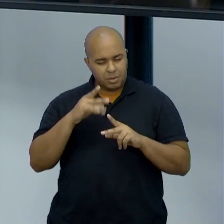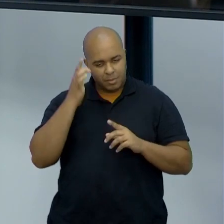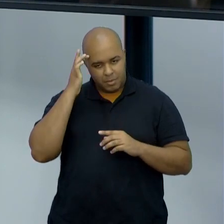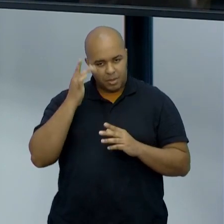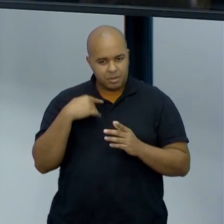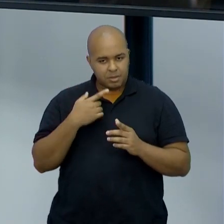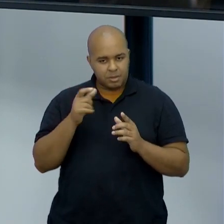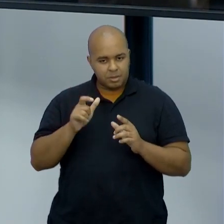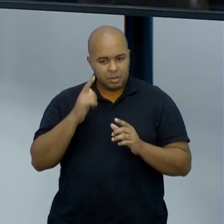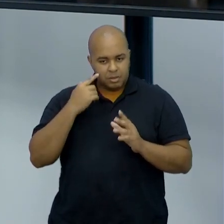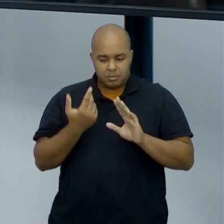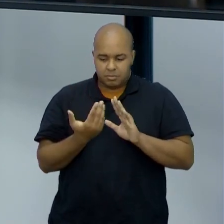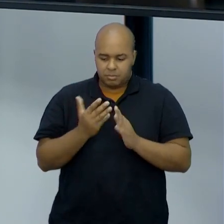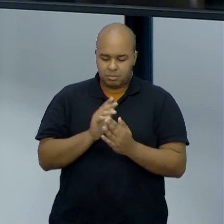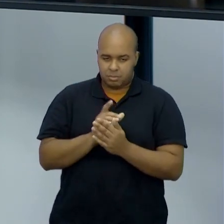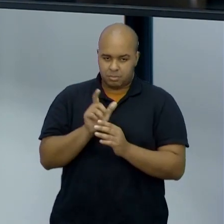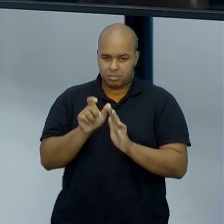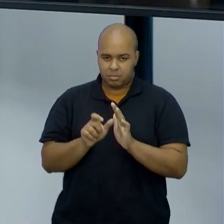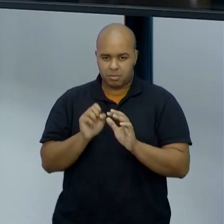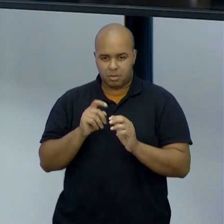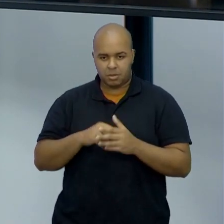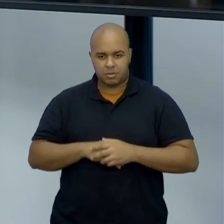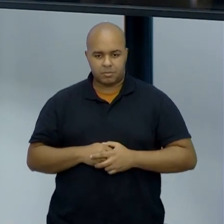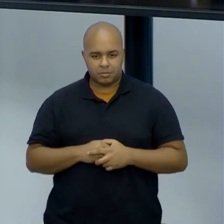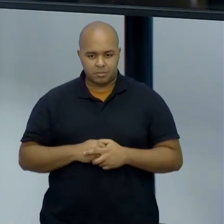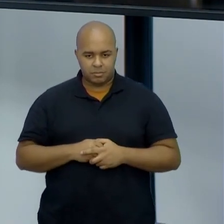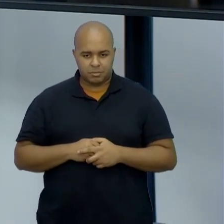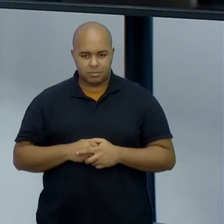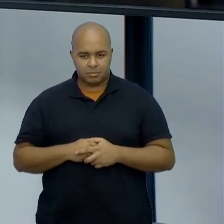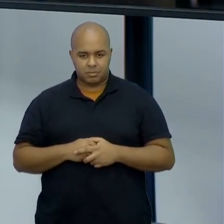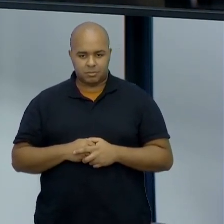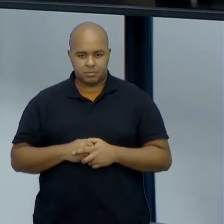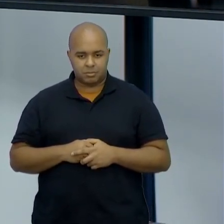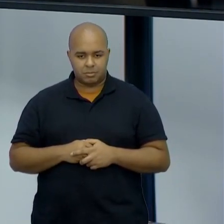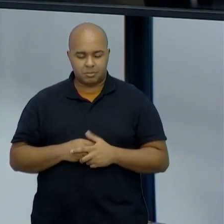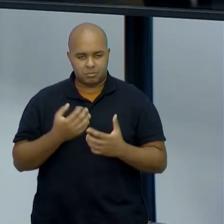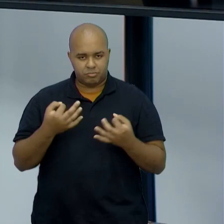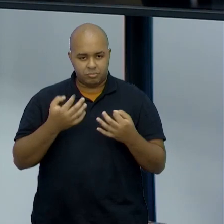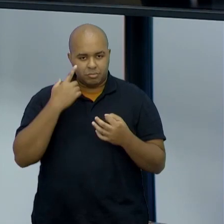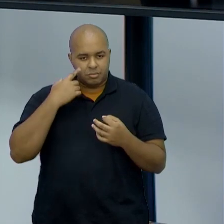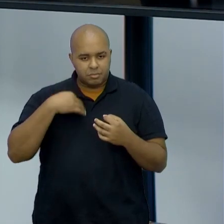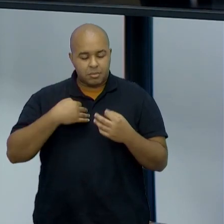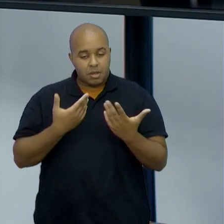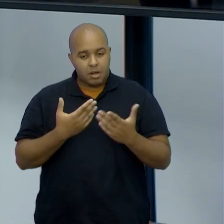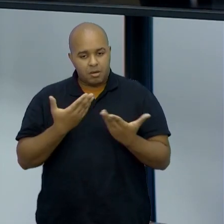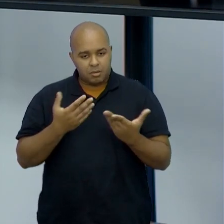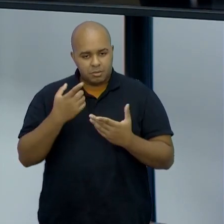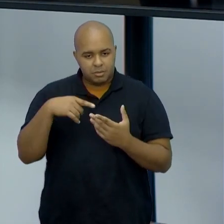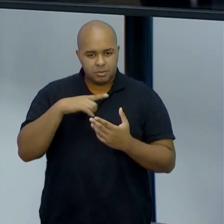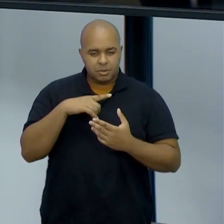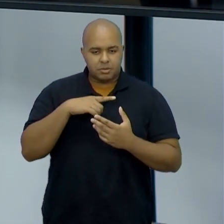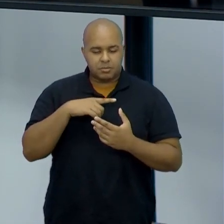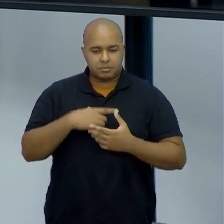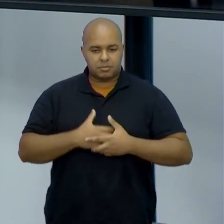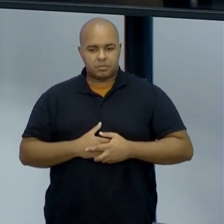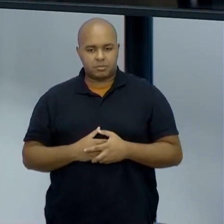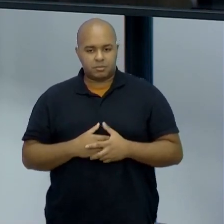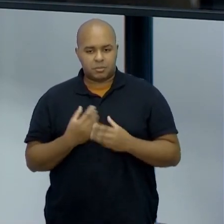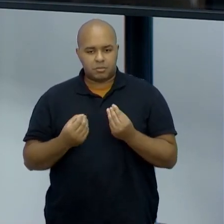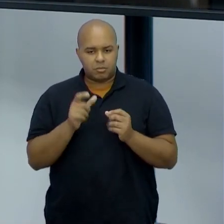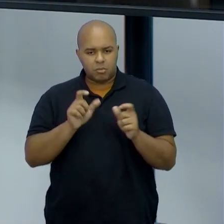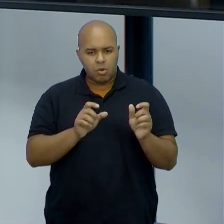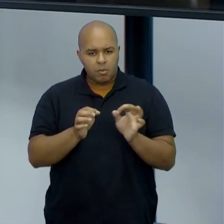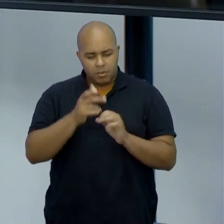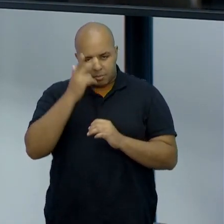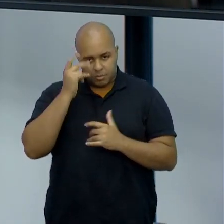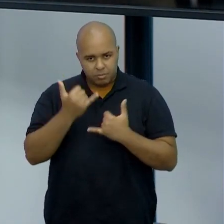fácil, isso no verso da carta, parte de trás. Perfeito, perfeito. E depois nós temos a forma